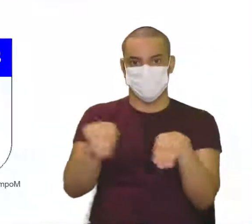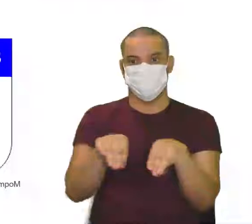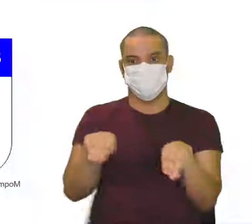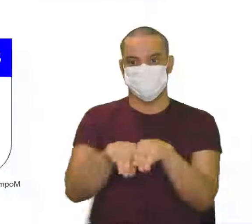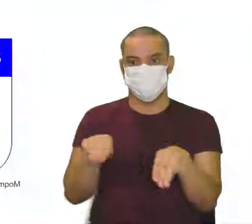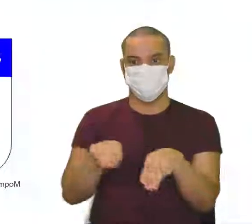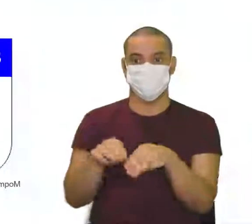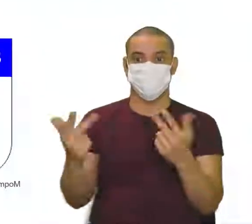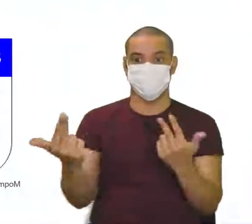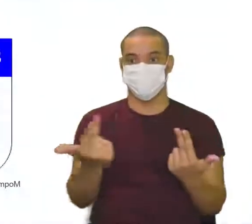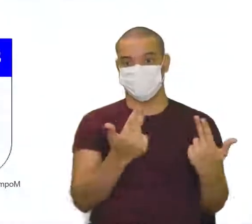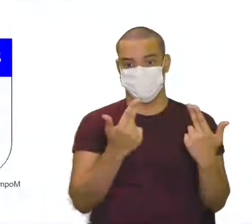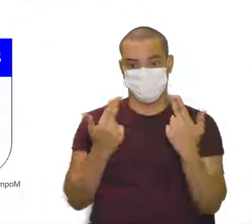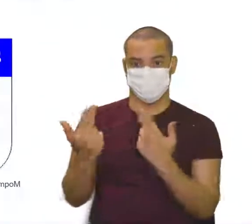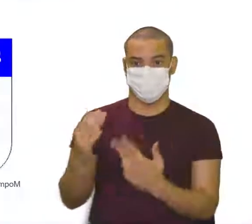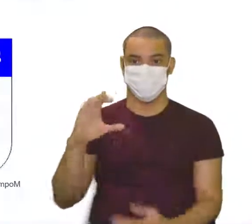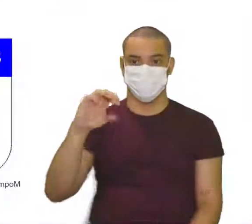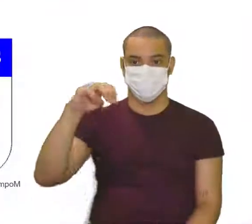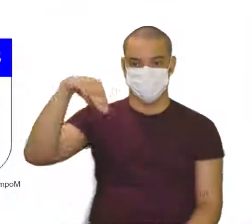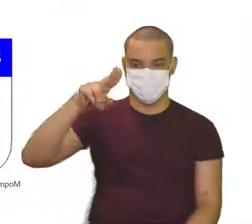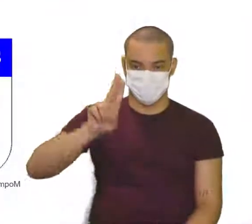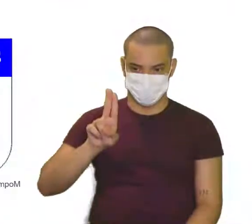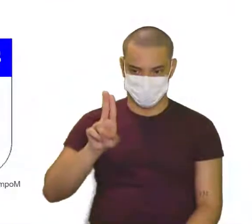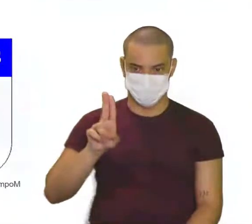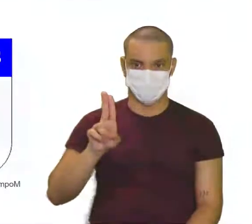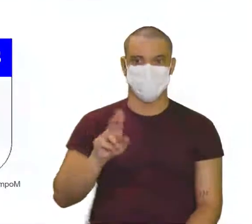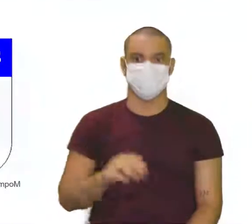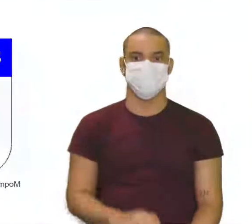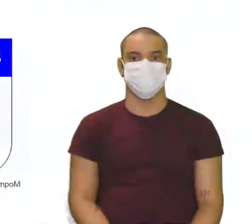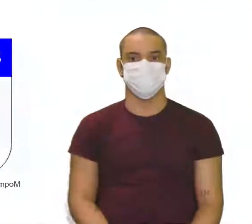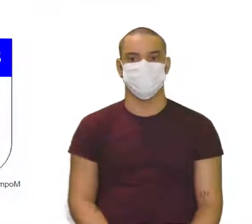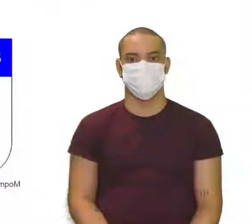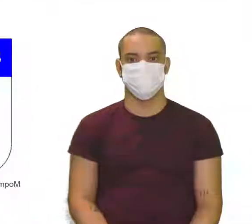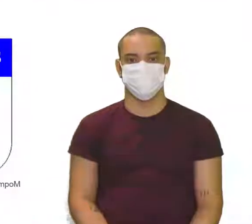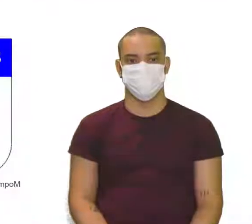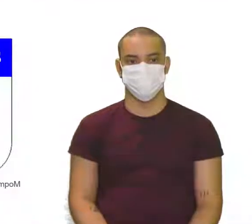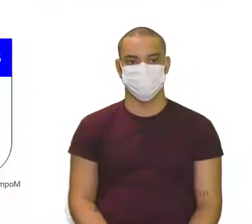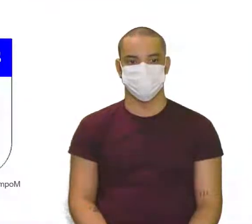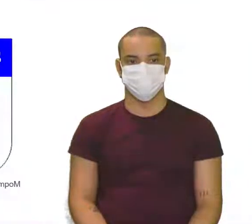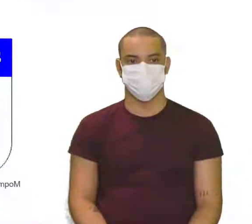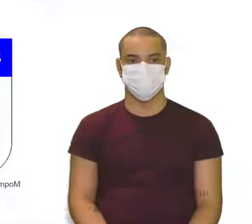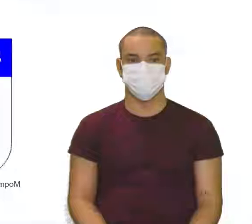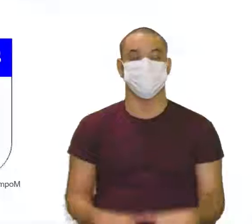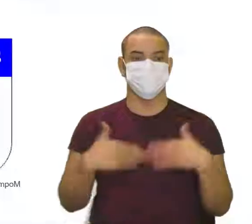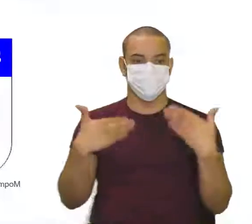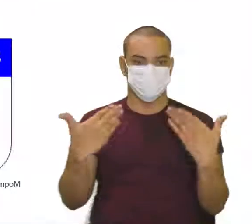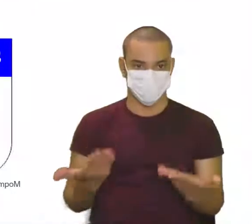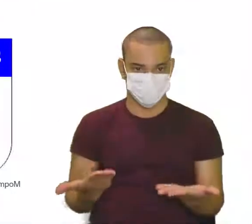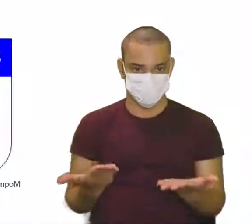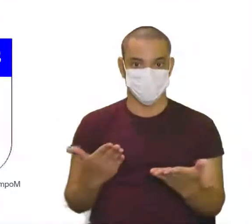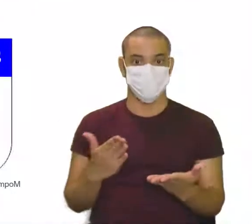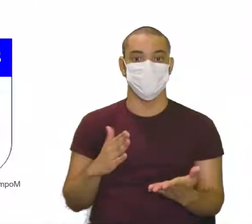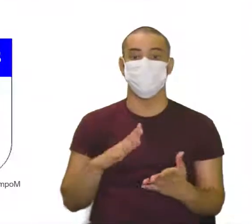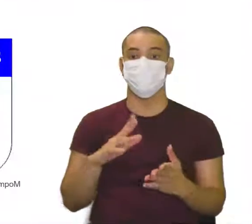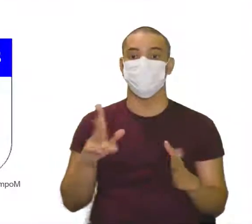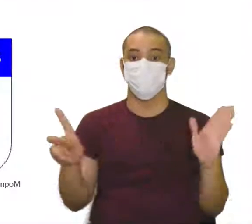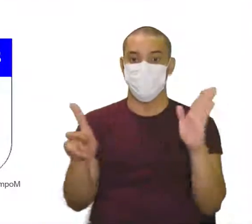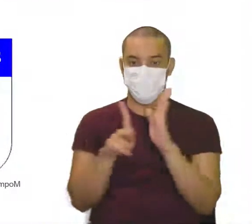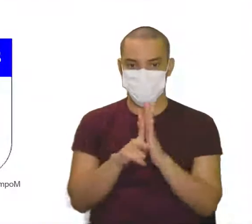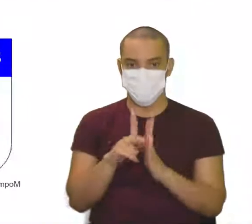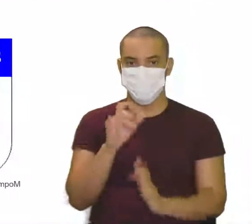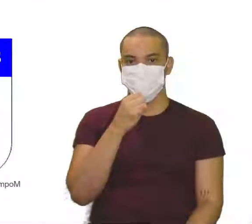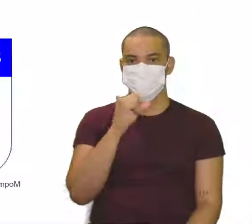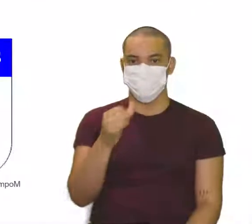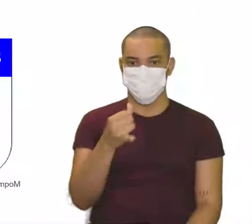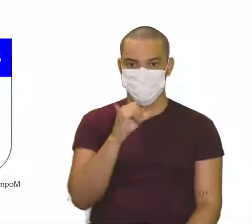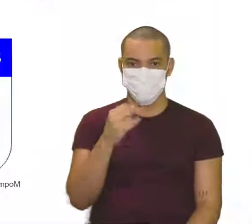ou CMU, né? Que é o campo magnético uniforme. De maneira análoga ao campo elétrico uniforme,